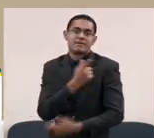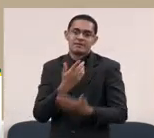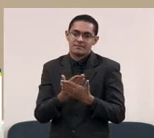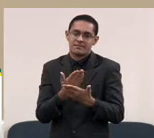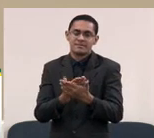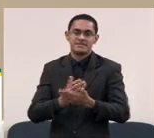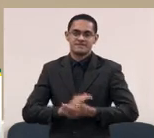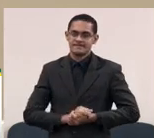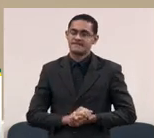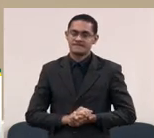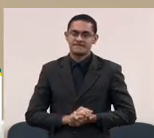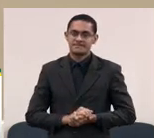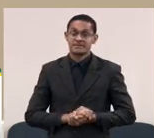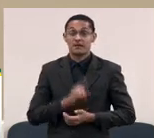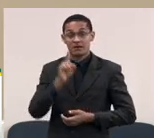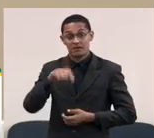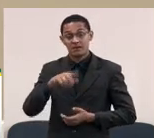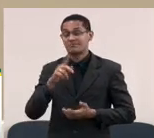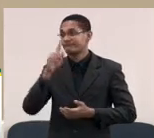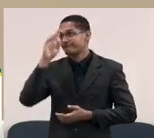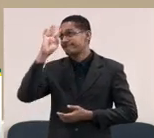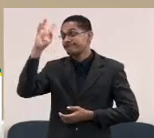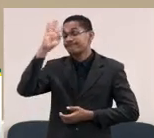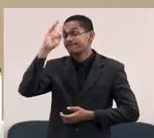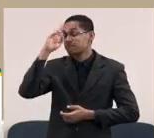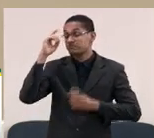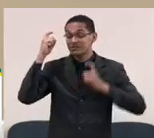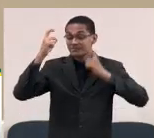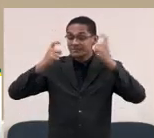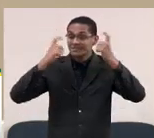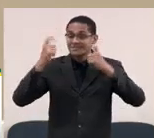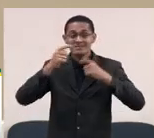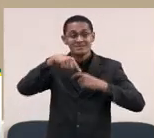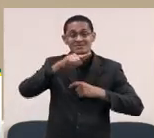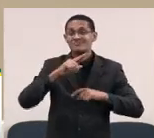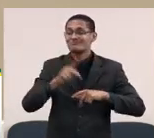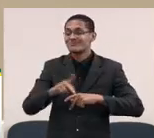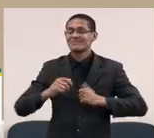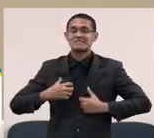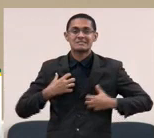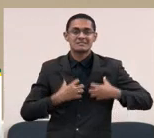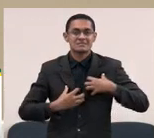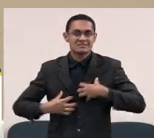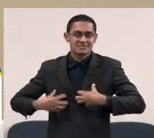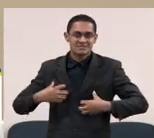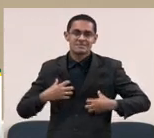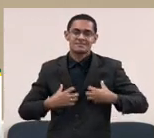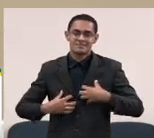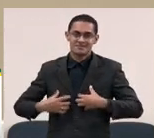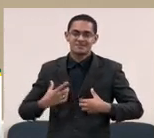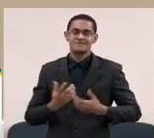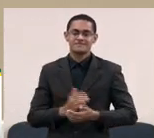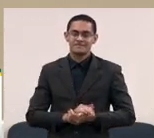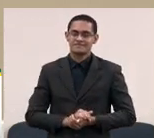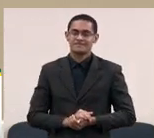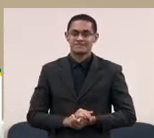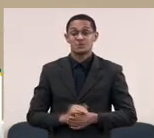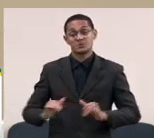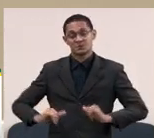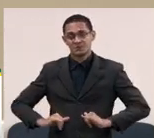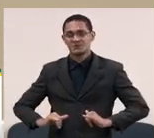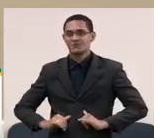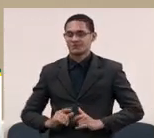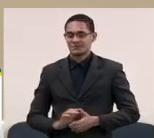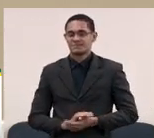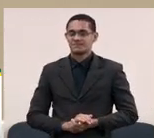Com certeza é um ponto que é um ponto de muita angústia, de muita aflição para muitos dos professores. Além